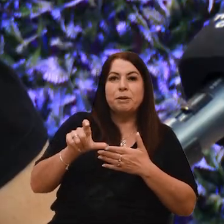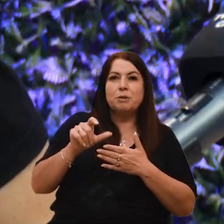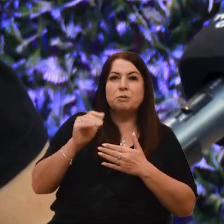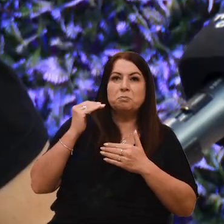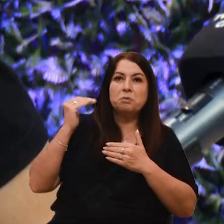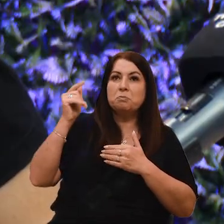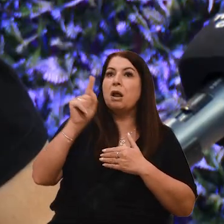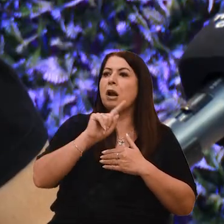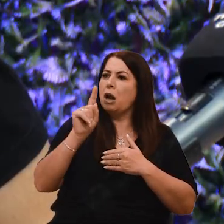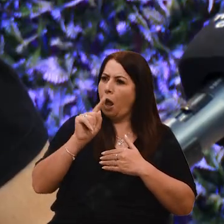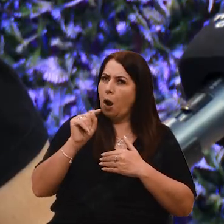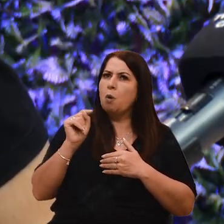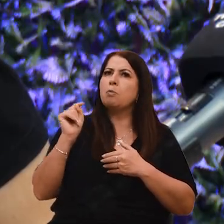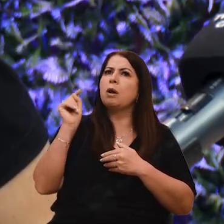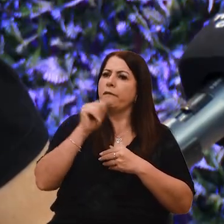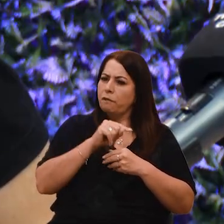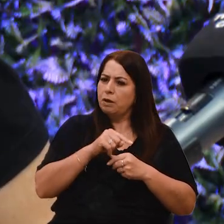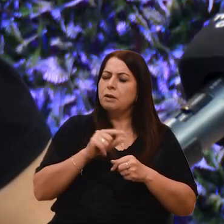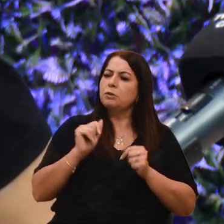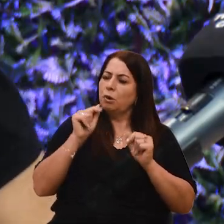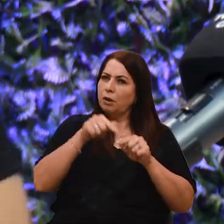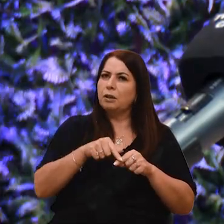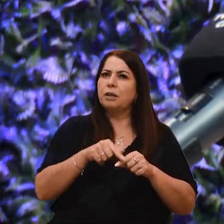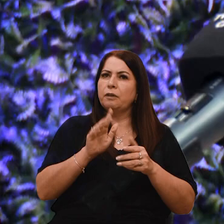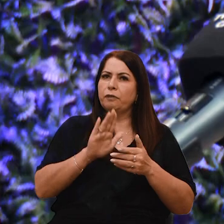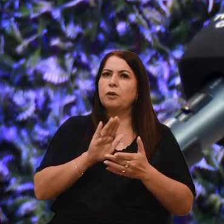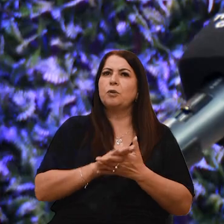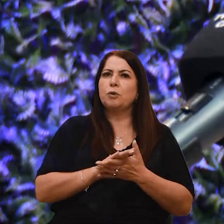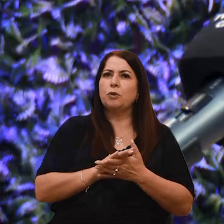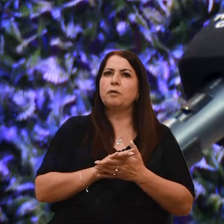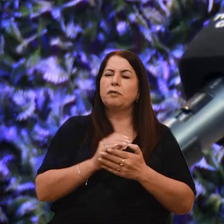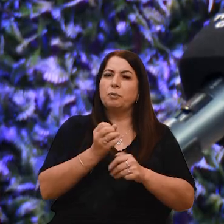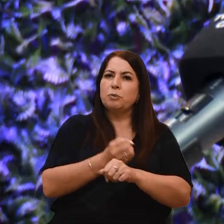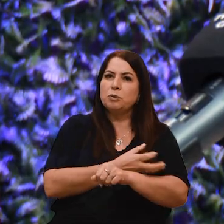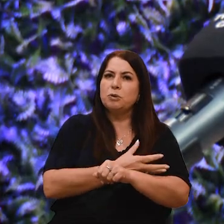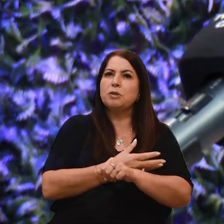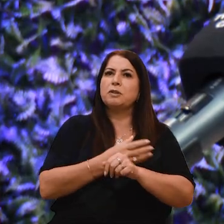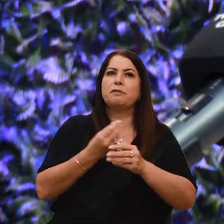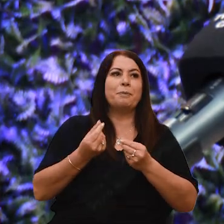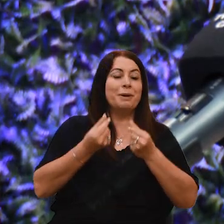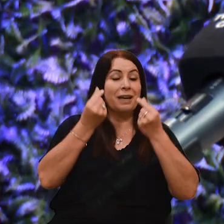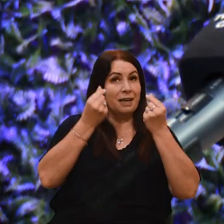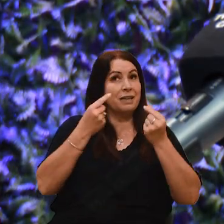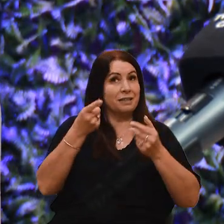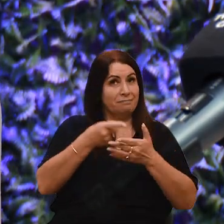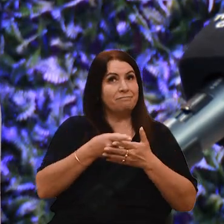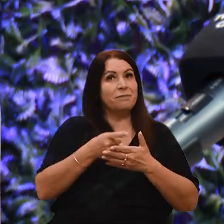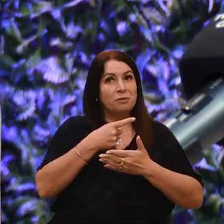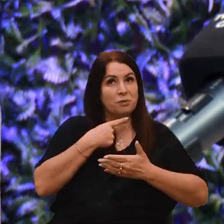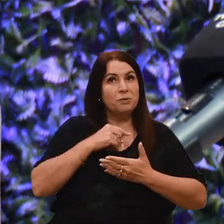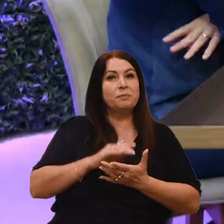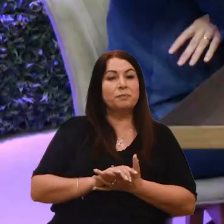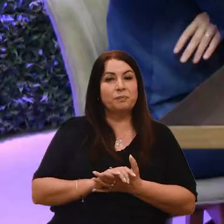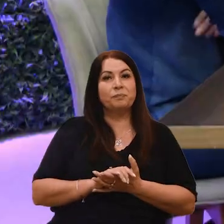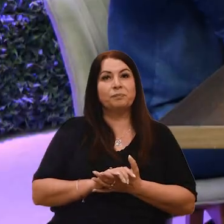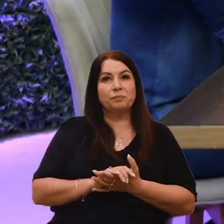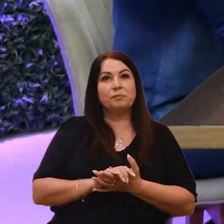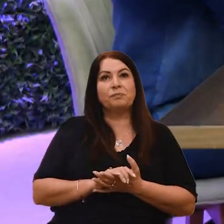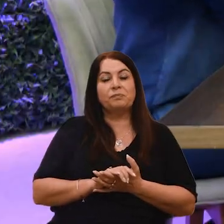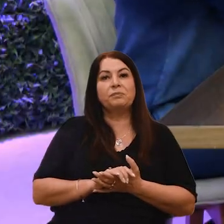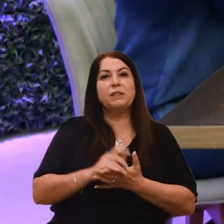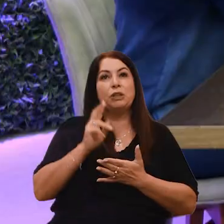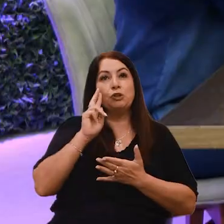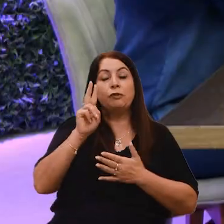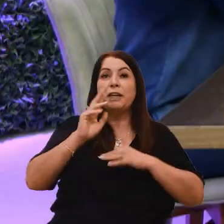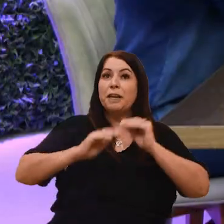tipo... Não, ela veio prontamente, ficou foi super emocionada. enriquecedor ali Gostou, no momento da sessão. Porque é que tu vê